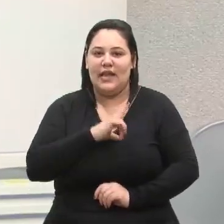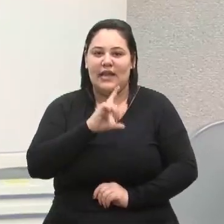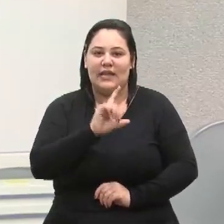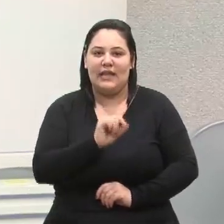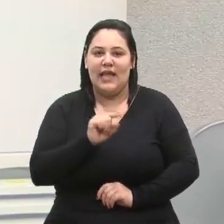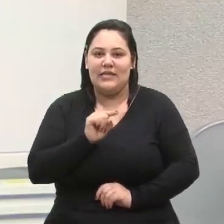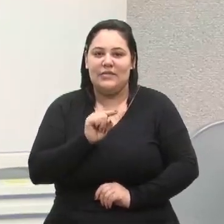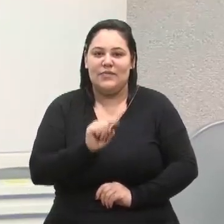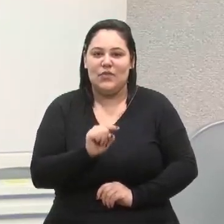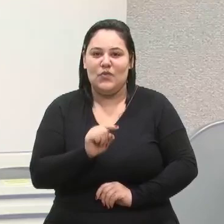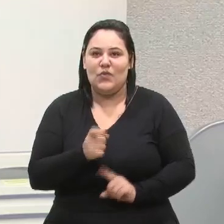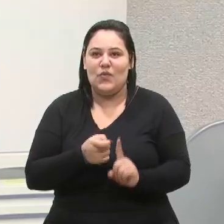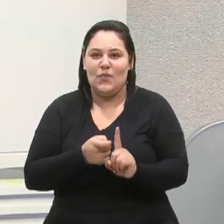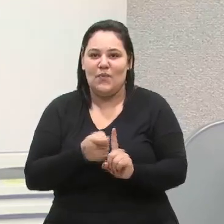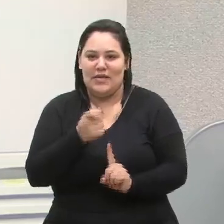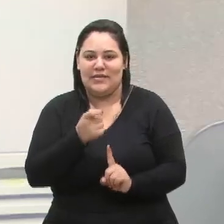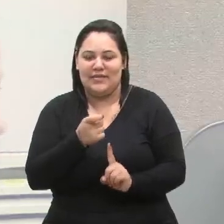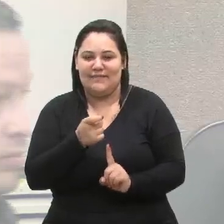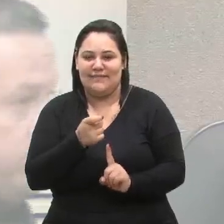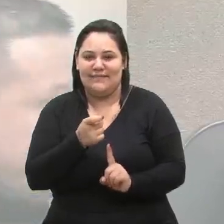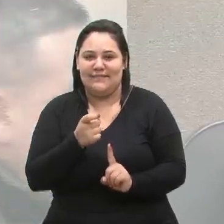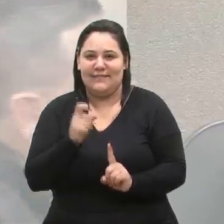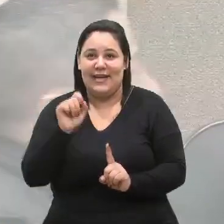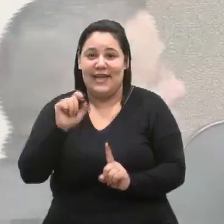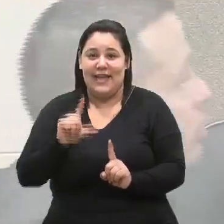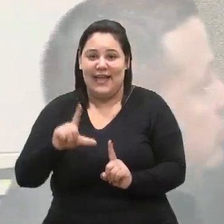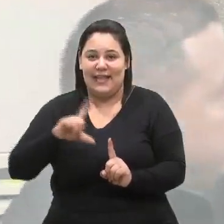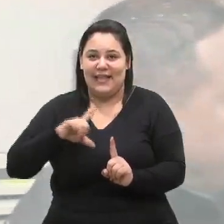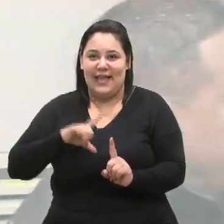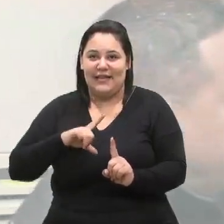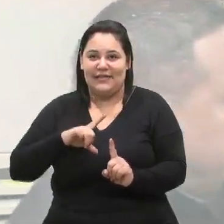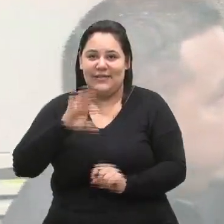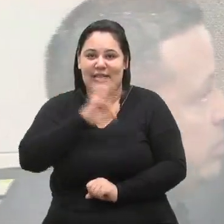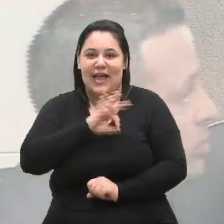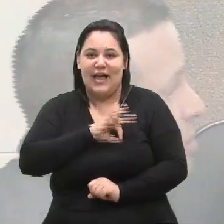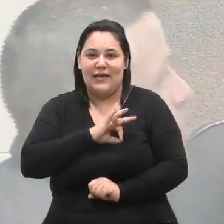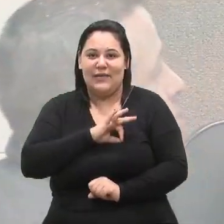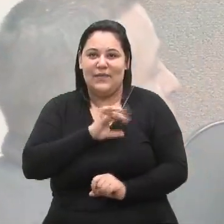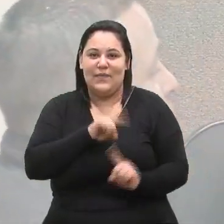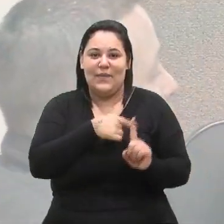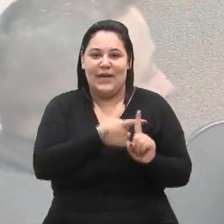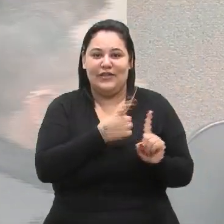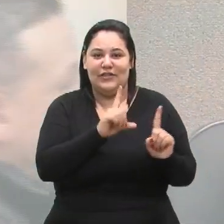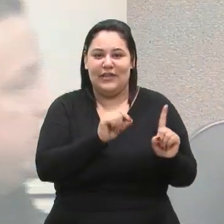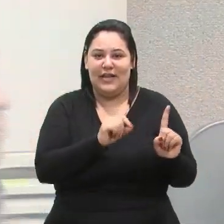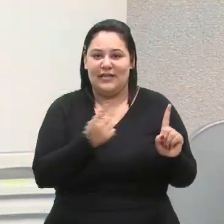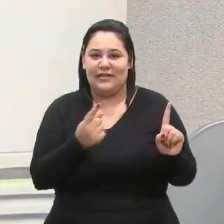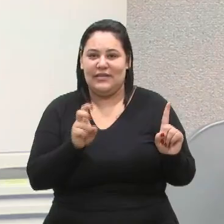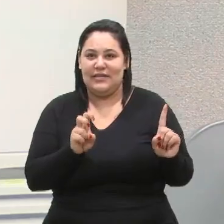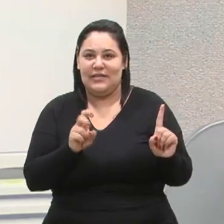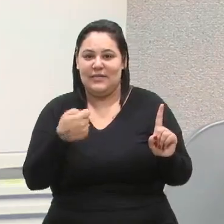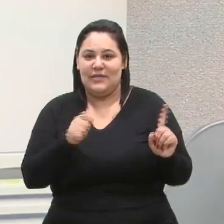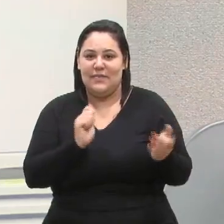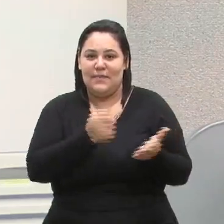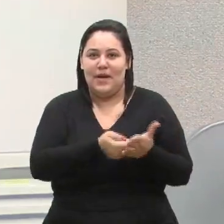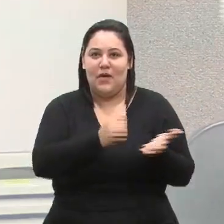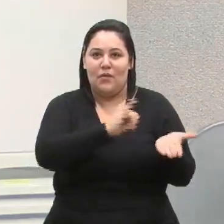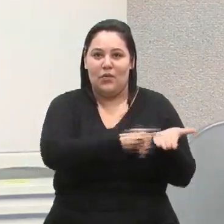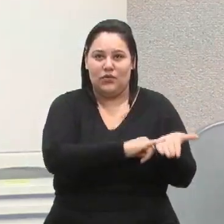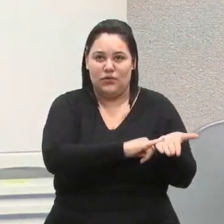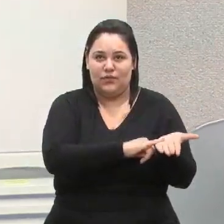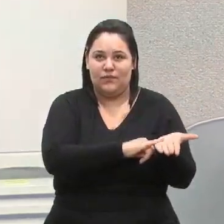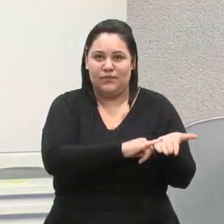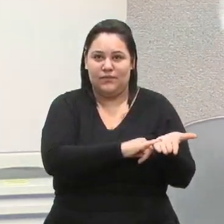bruto. Quem ganha mais de 10 mil, 15 mil, paga imposto de renda. Quem sabe,